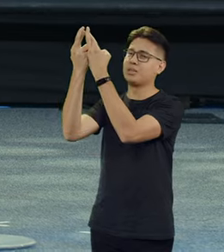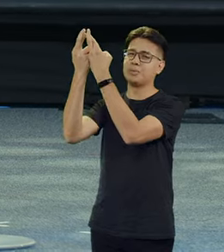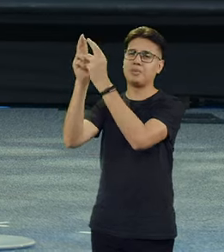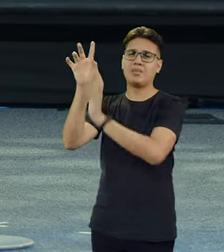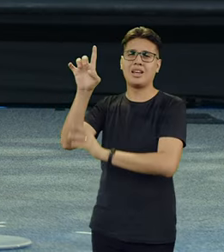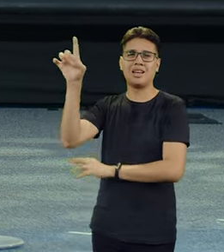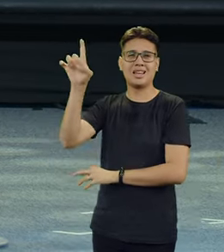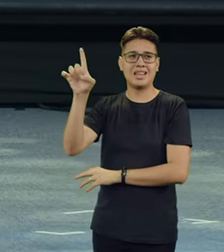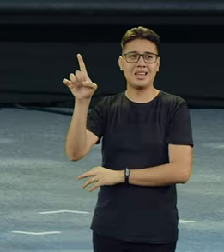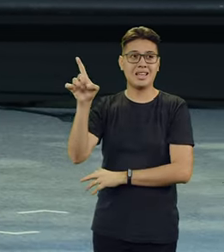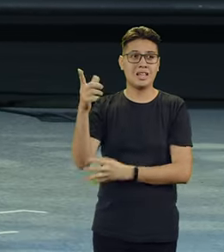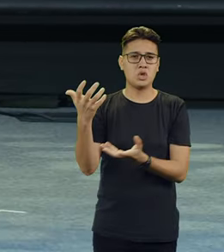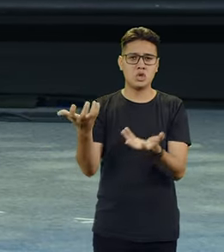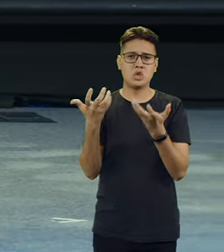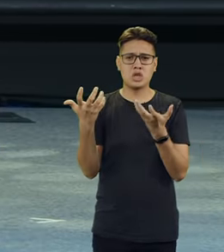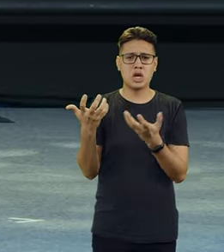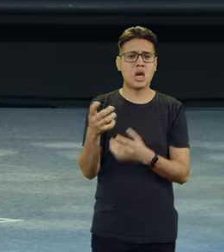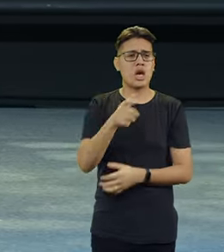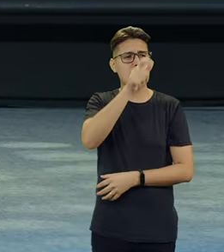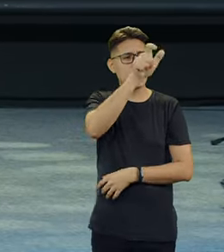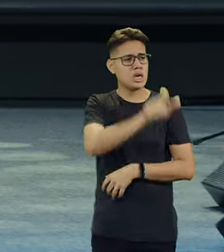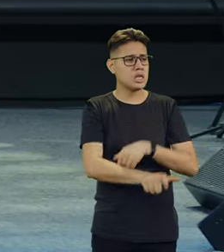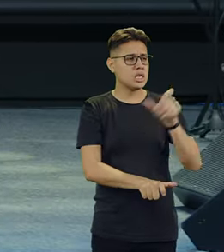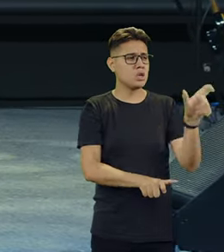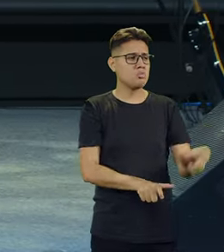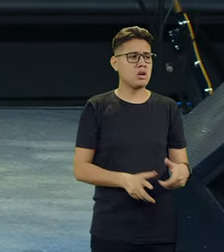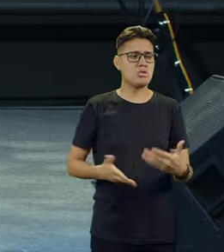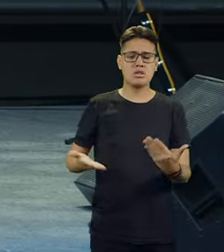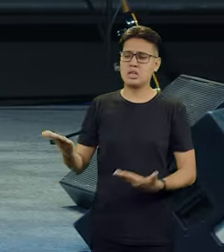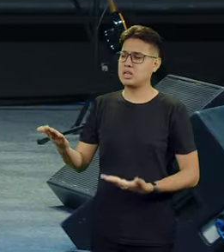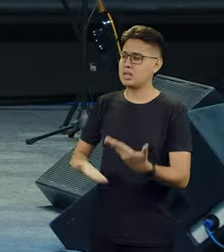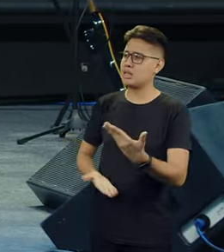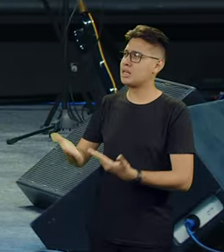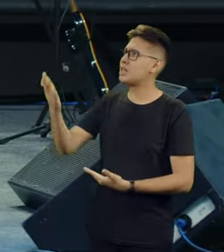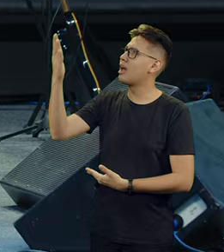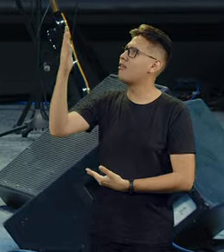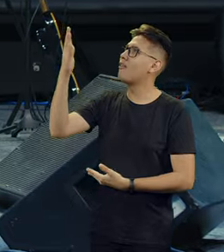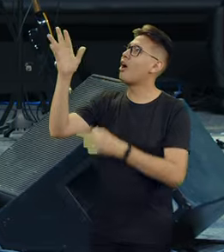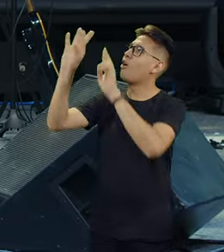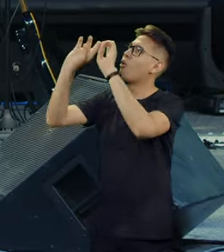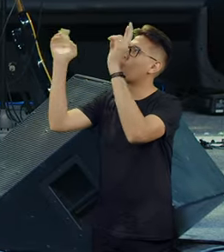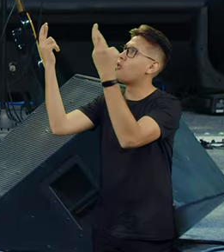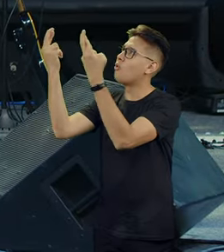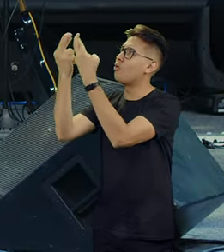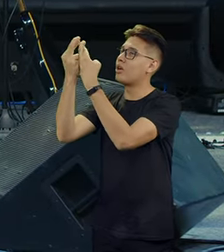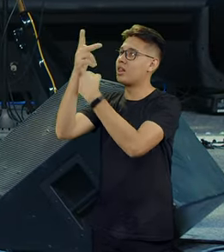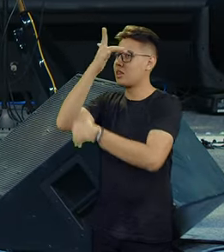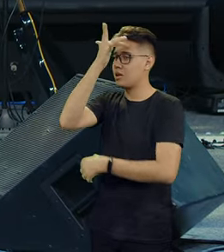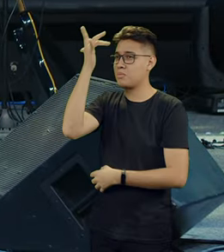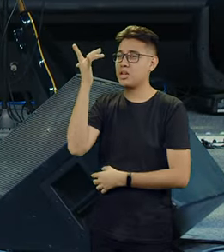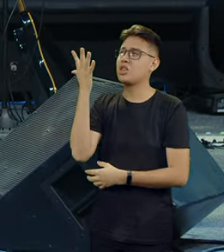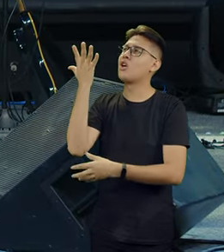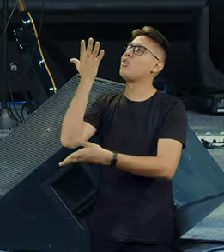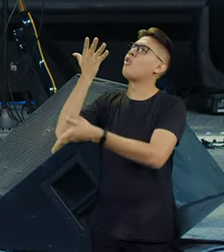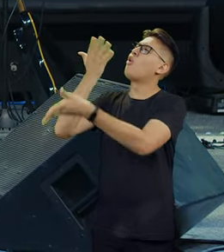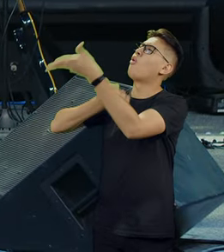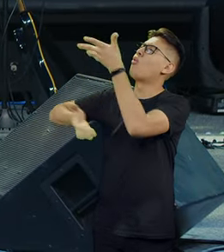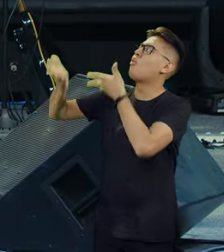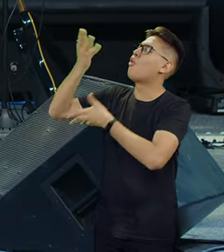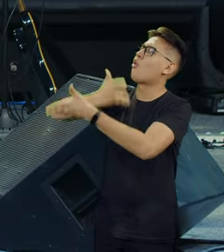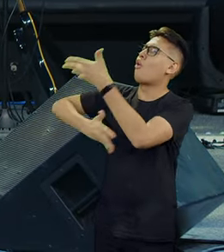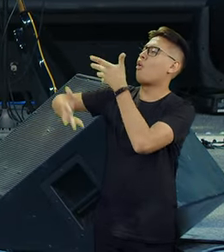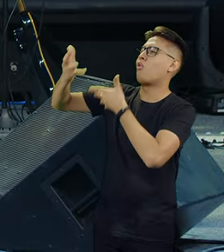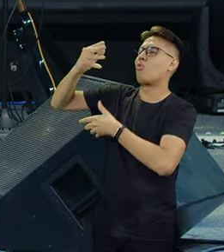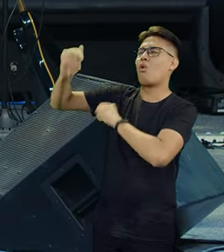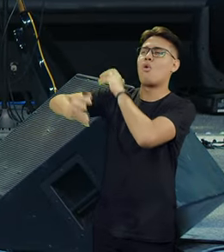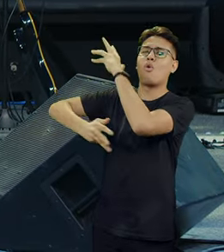Deus está interessado em homens que sirvam no reino. Pessoas que têm relacionamento com Ele. Se